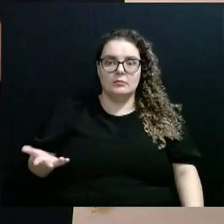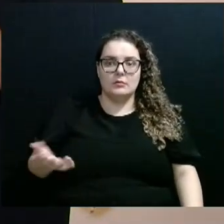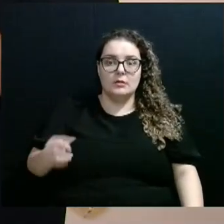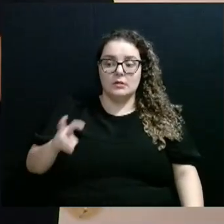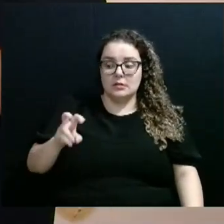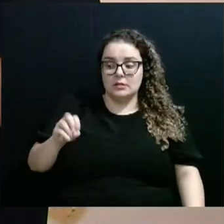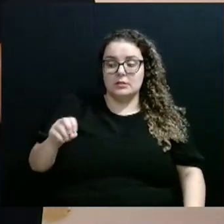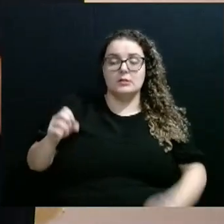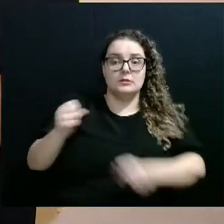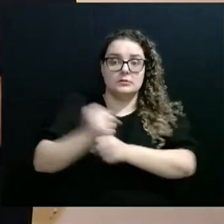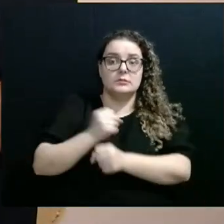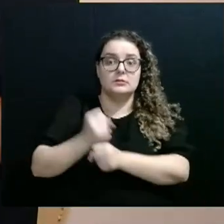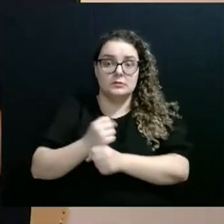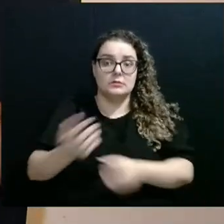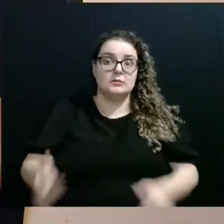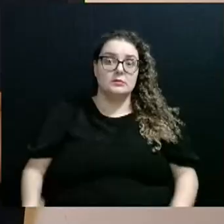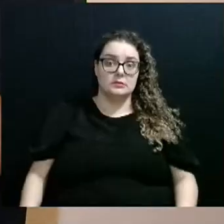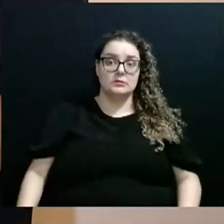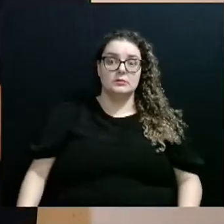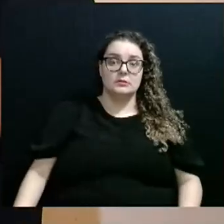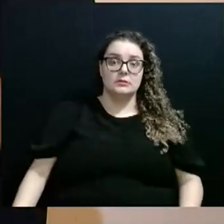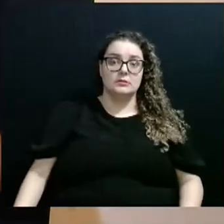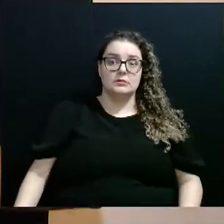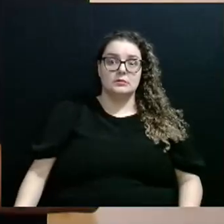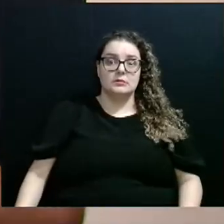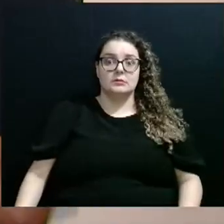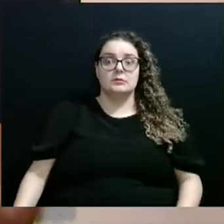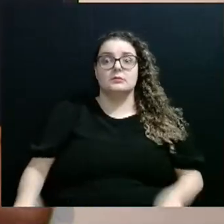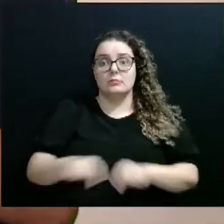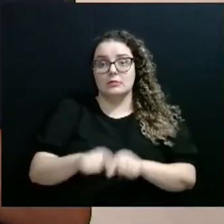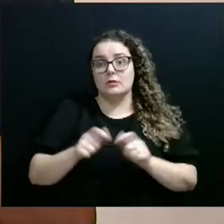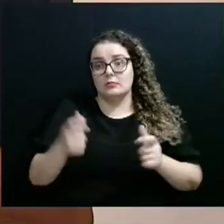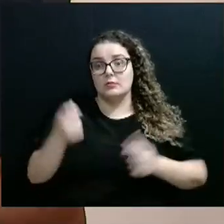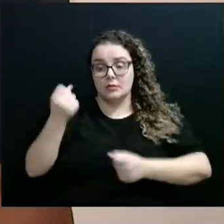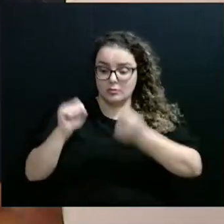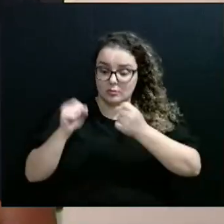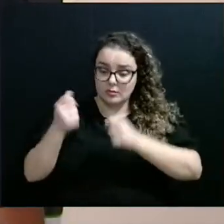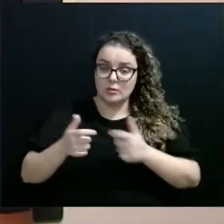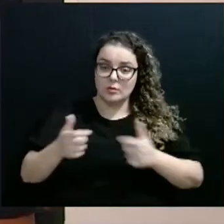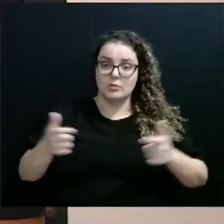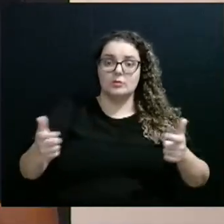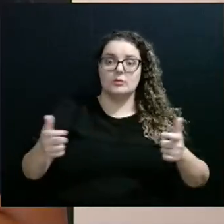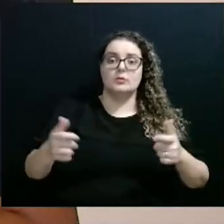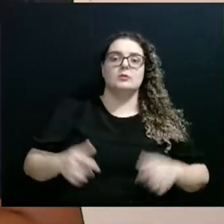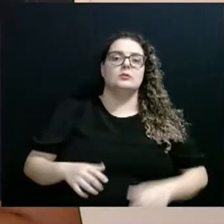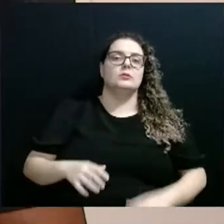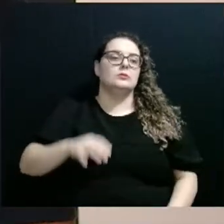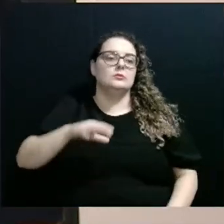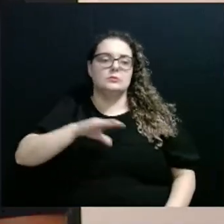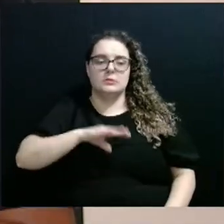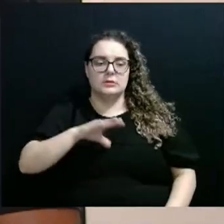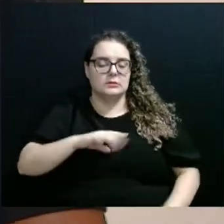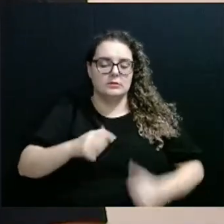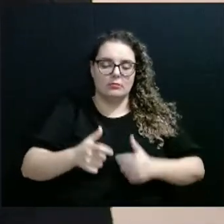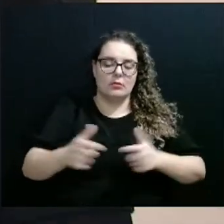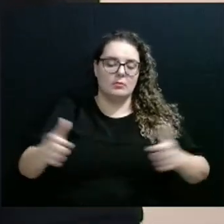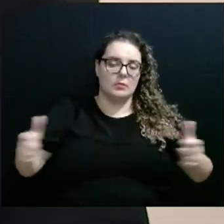acabam coincidindo muito com o crescimento, né, com a industrialização, com o crescimento das cidades, né? Então, quando o ser humano